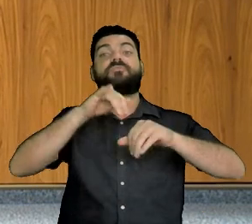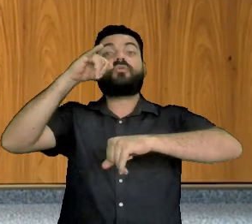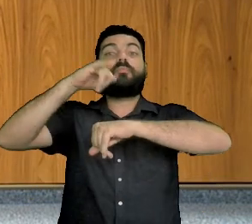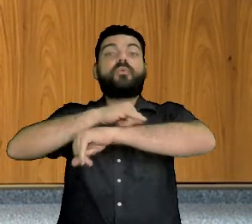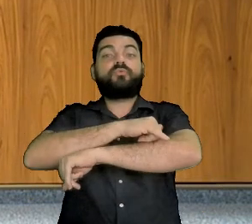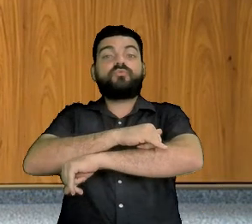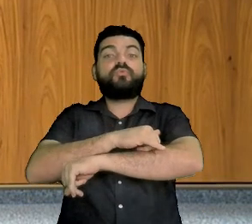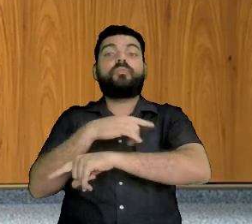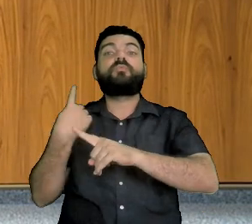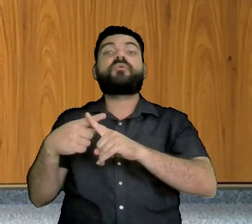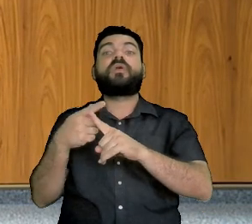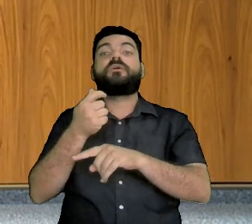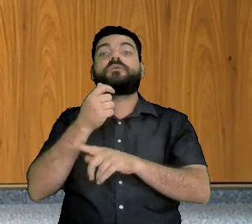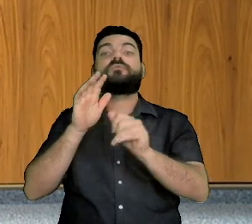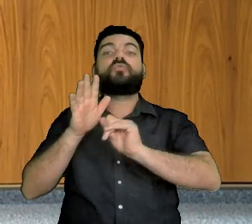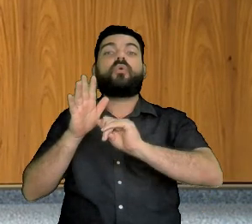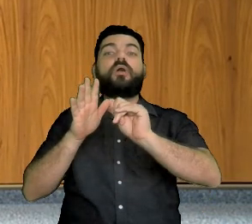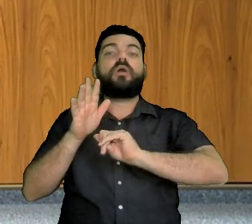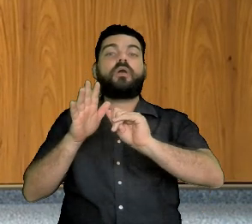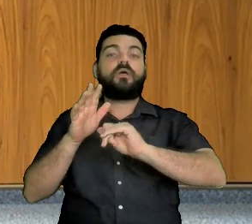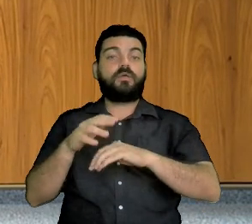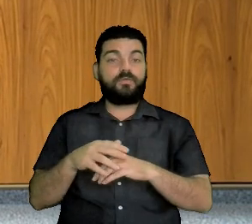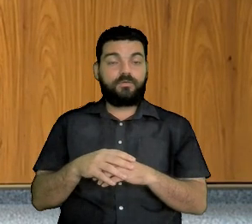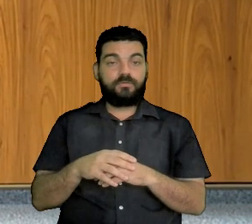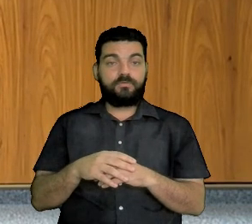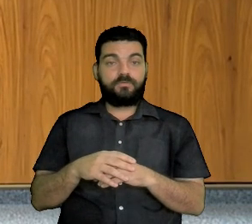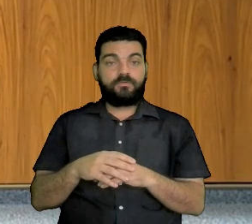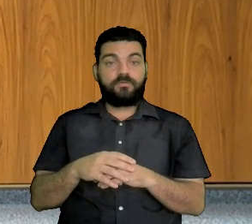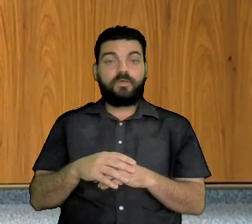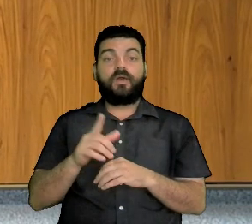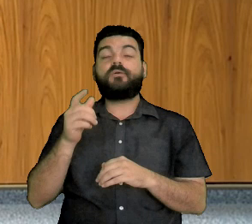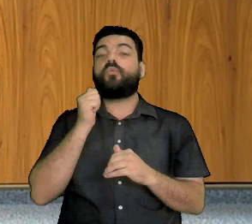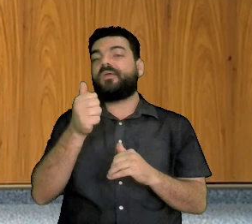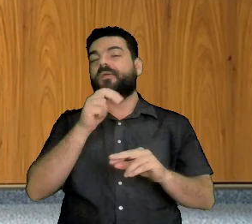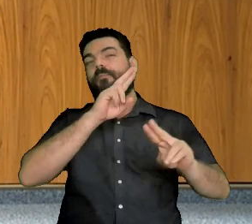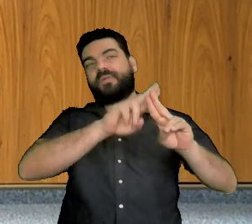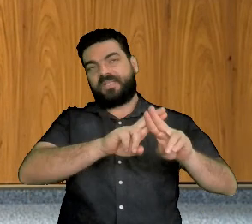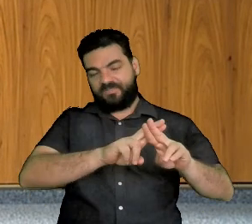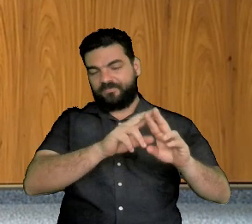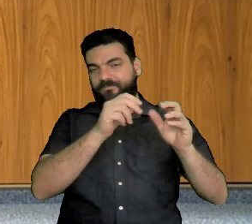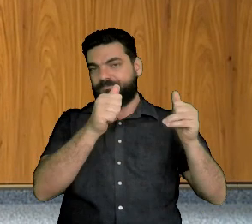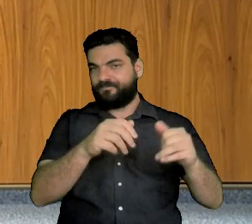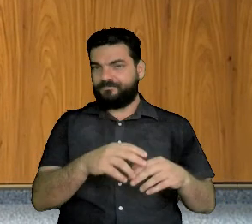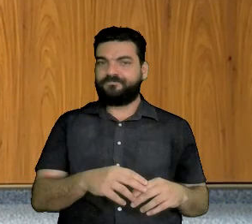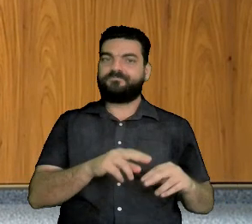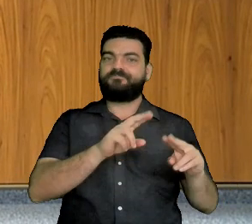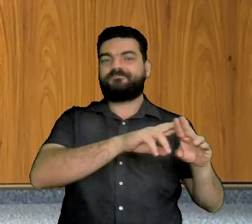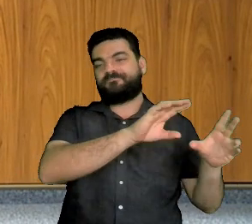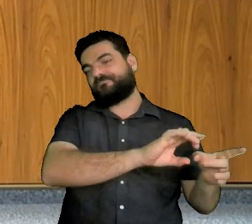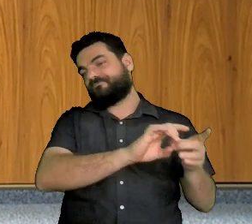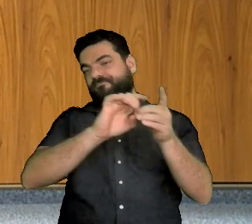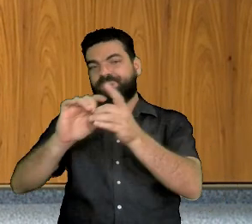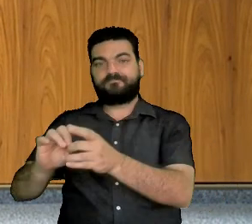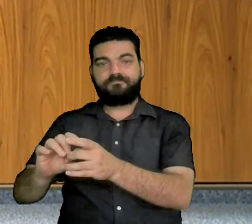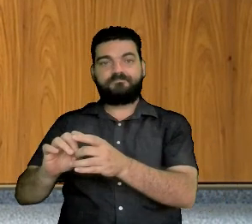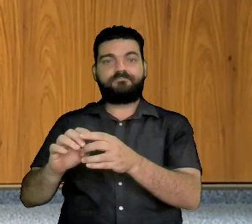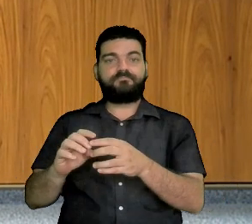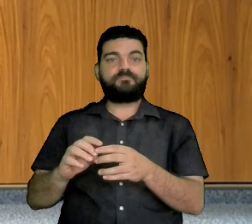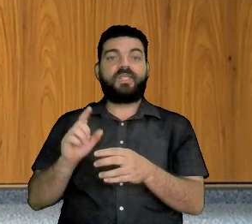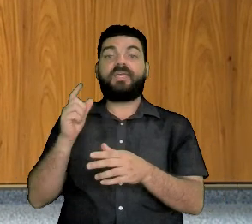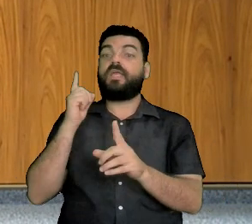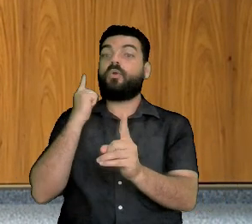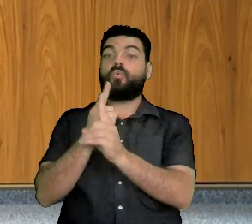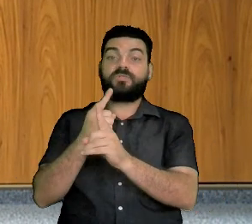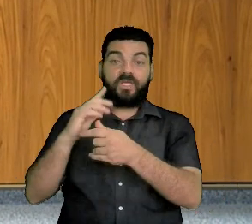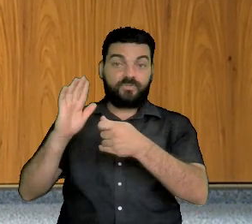dias, 5, 6, 8 pessoas são presas no Aeroporto Internacional de Guarulhos traficando droga. A pessoa é presa todos os